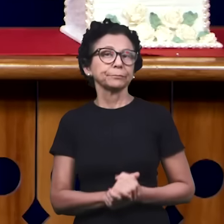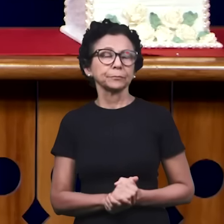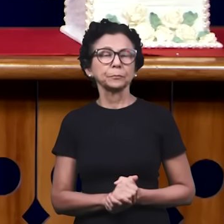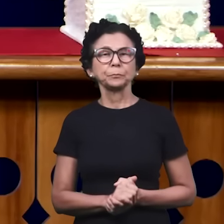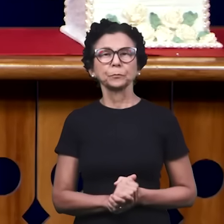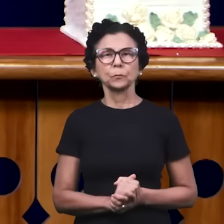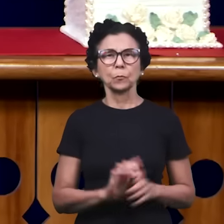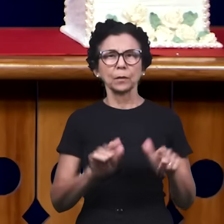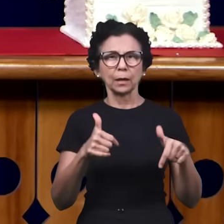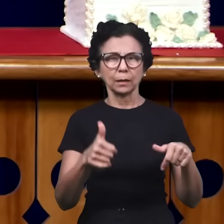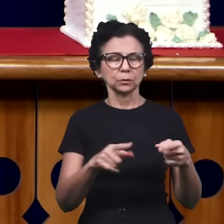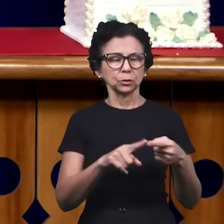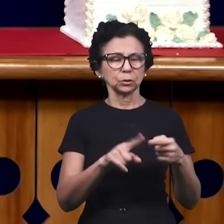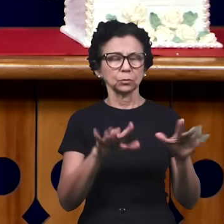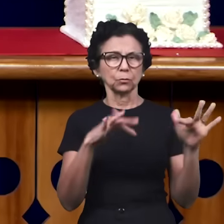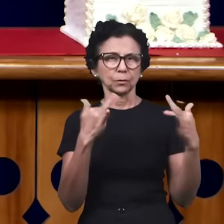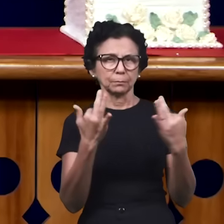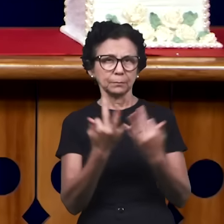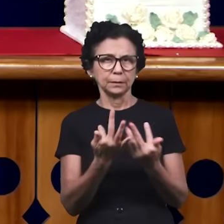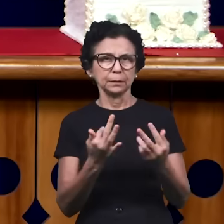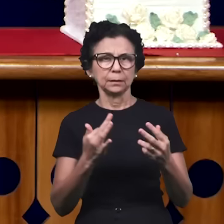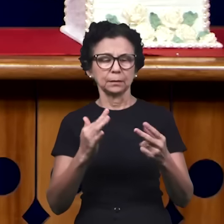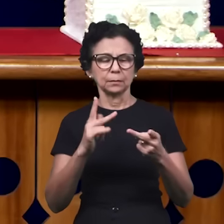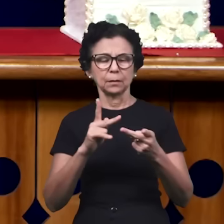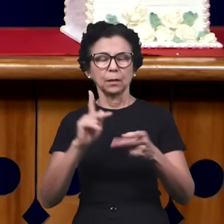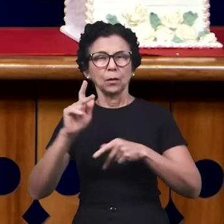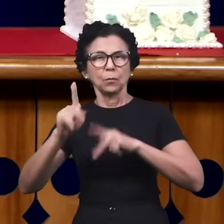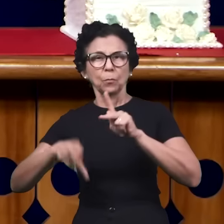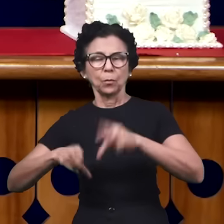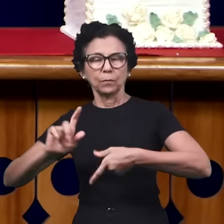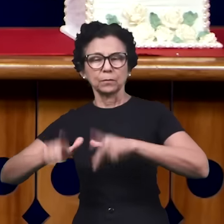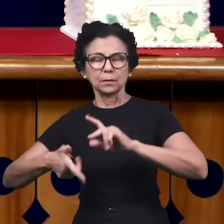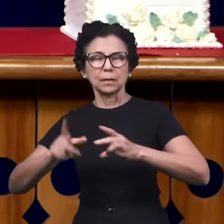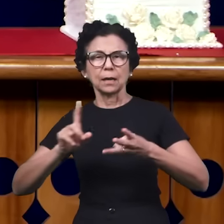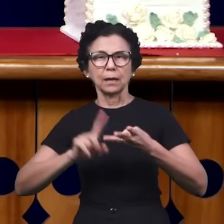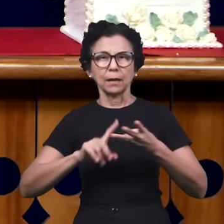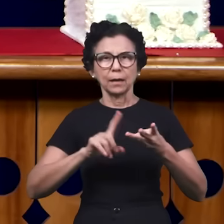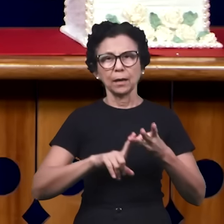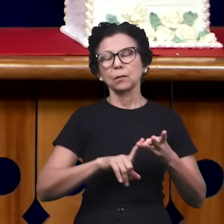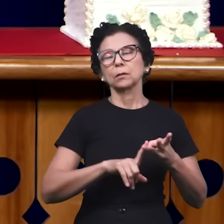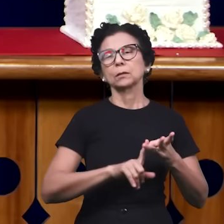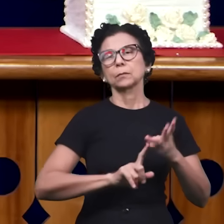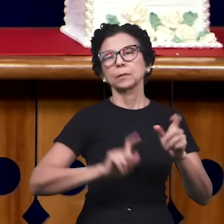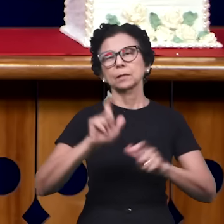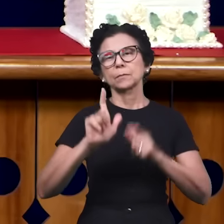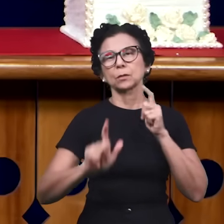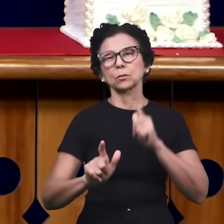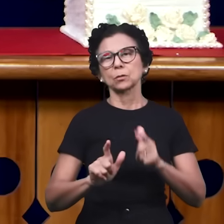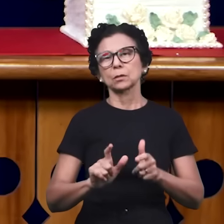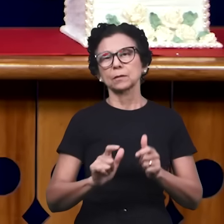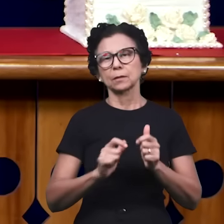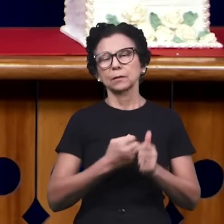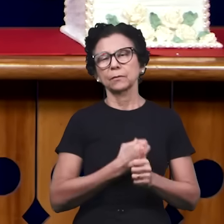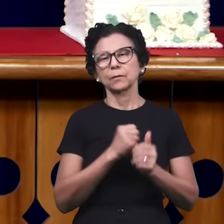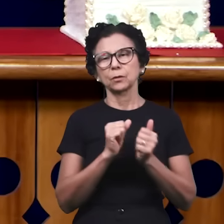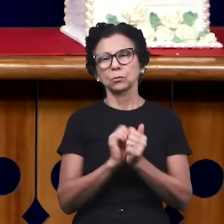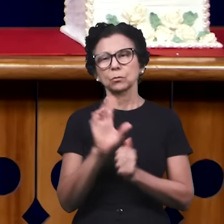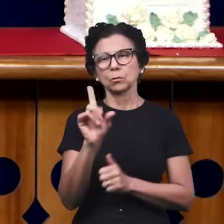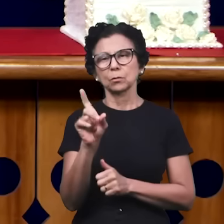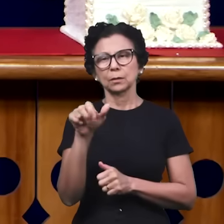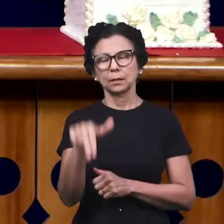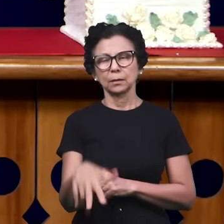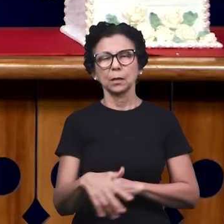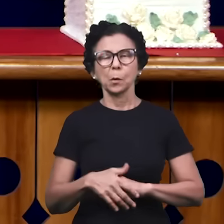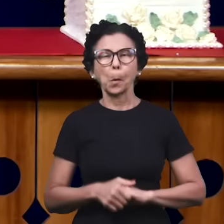da família, através do povo de Israel e através daqueles que estavam ao redor de Daniel. Você, jovem, vai ser usado na igreja, você